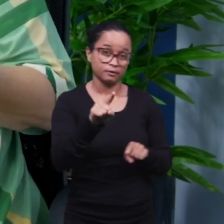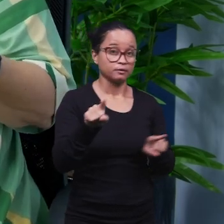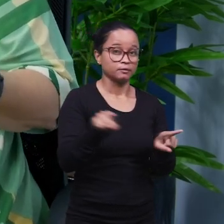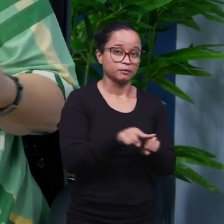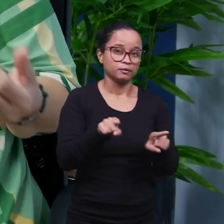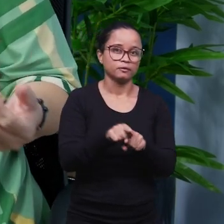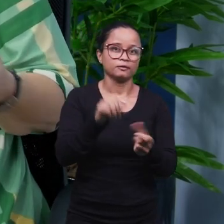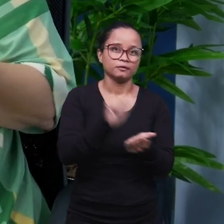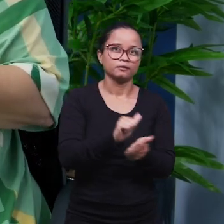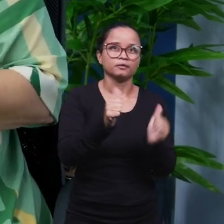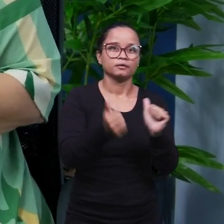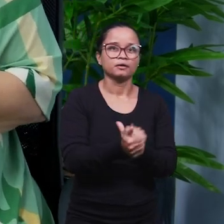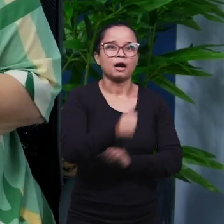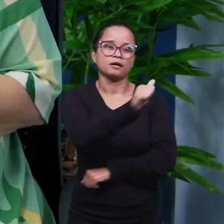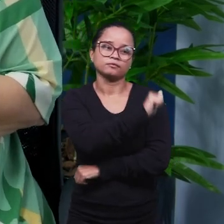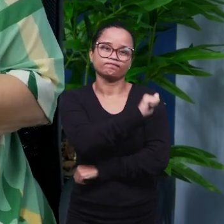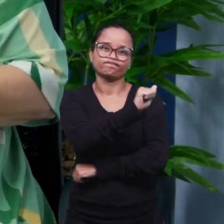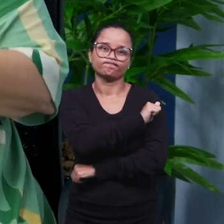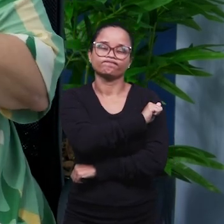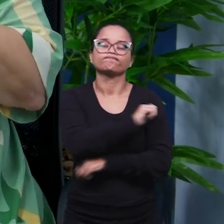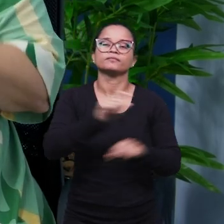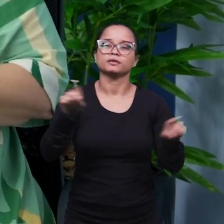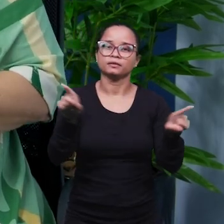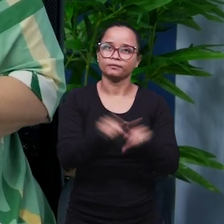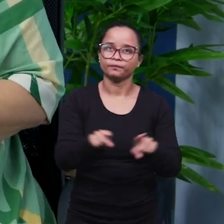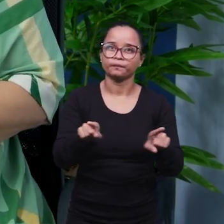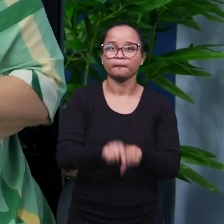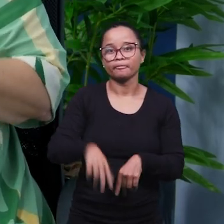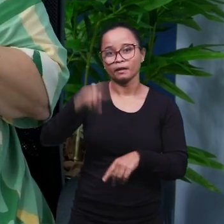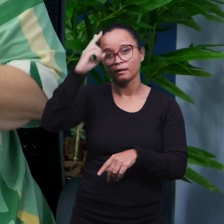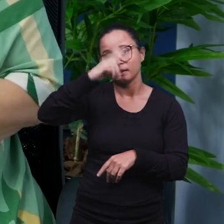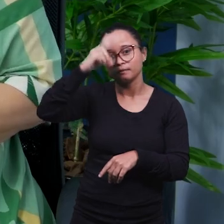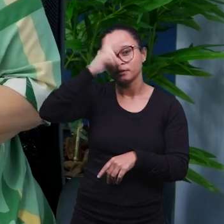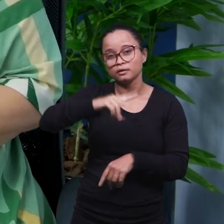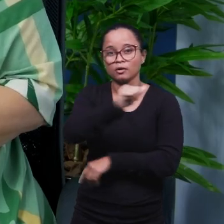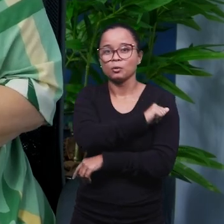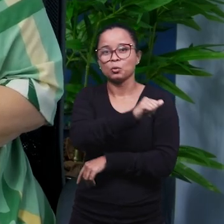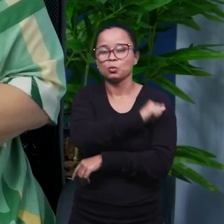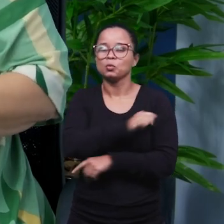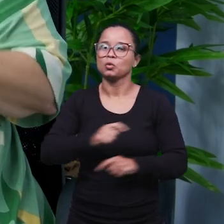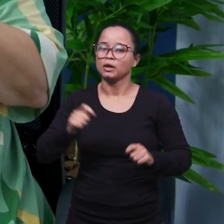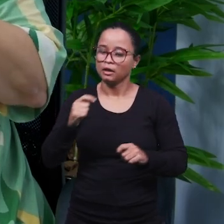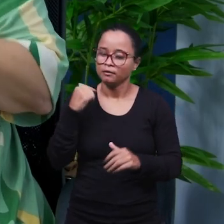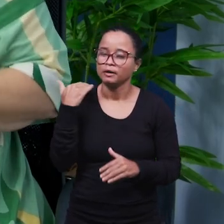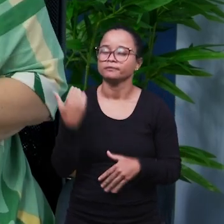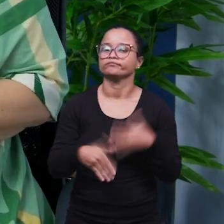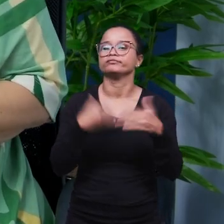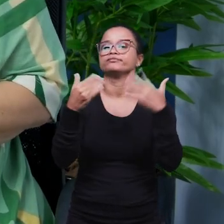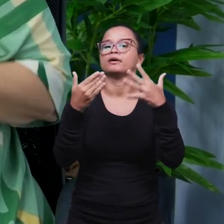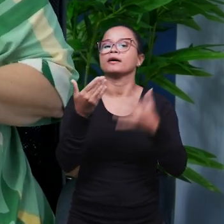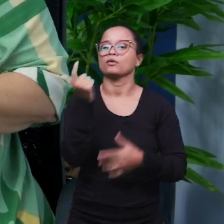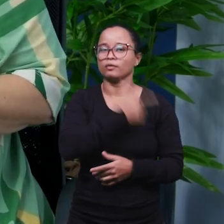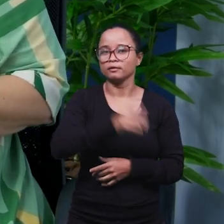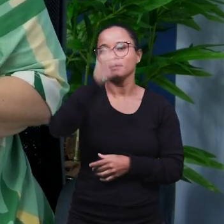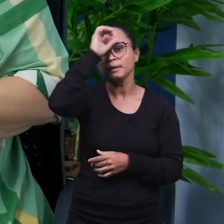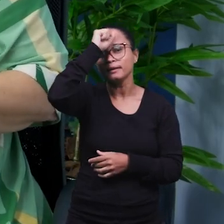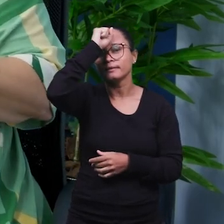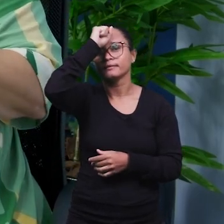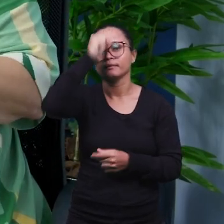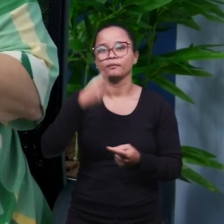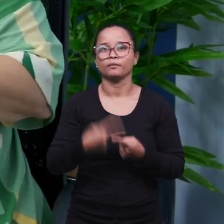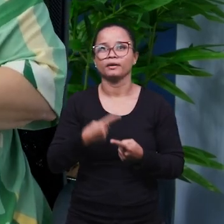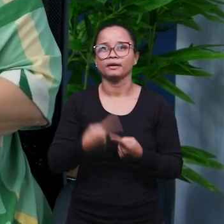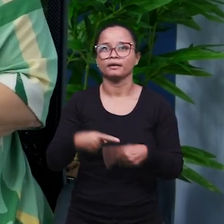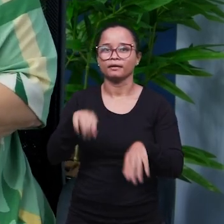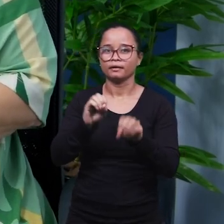vão se adequando ao aluno com deficiência. Lembrando que esse aluno tem potencial, que ele vai aprender. Por quê?